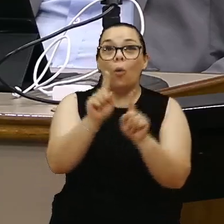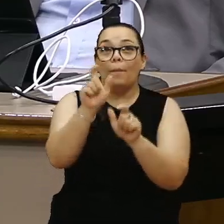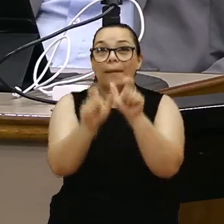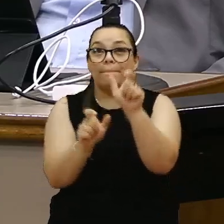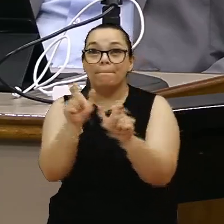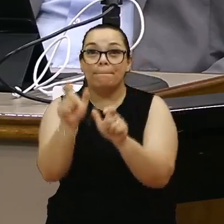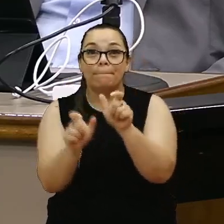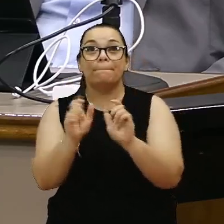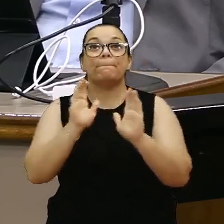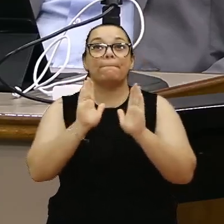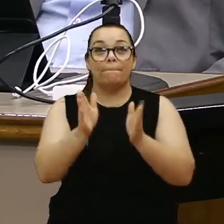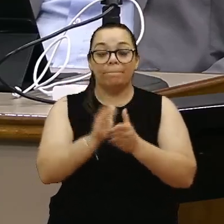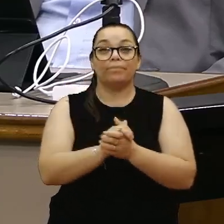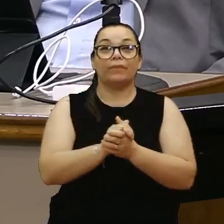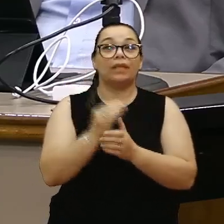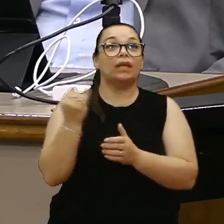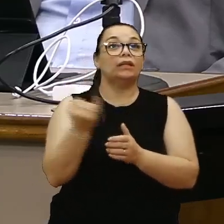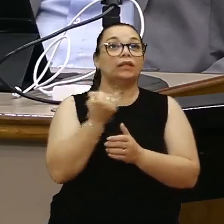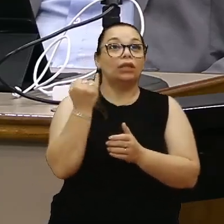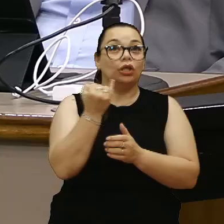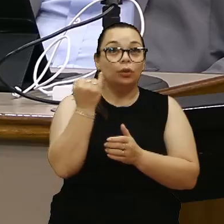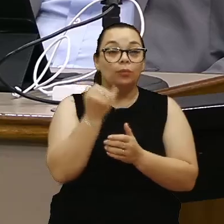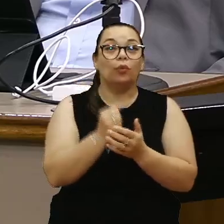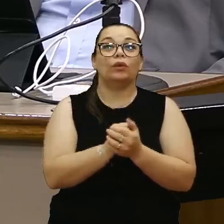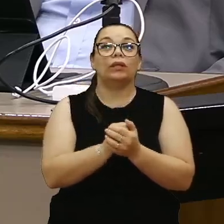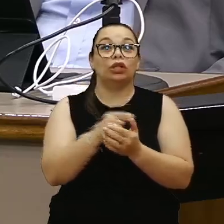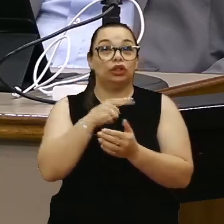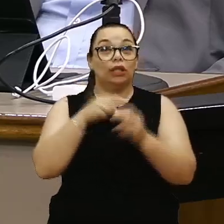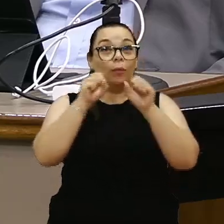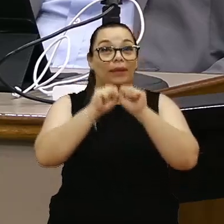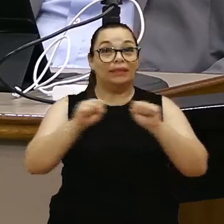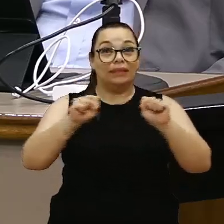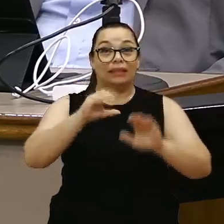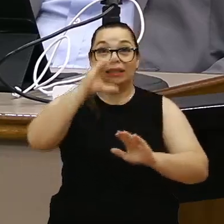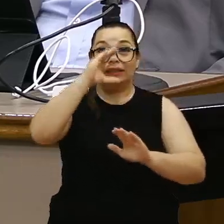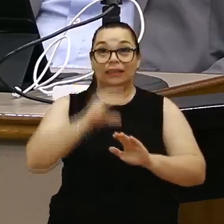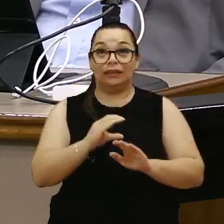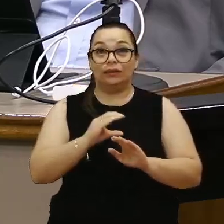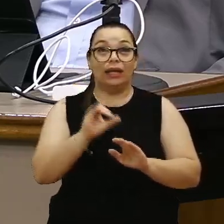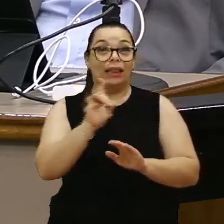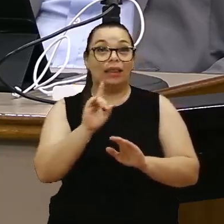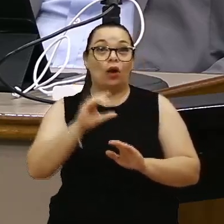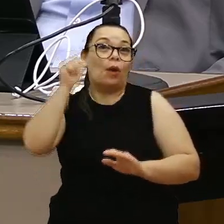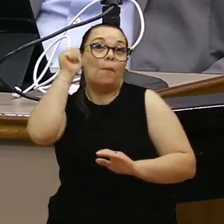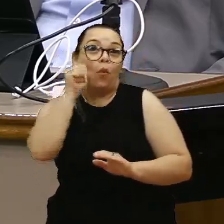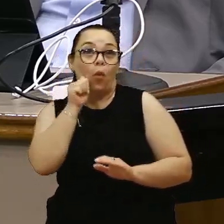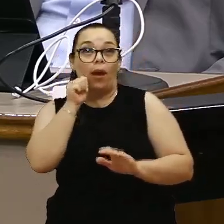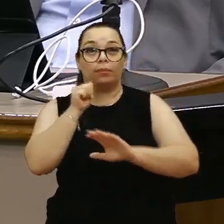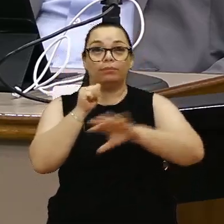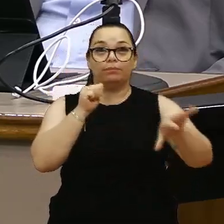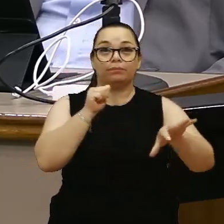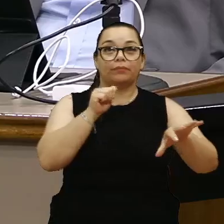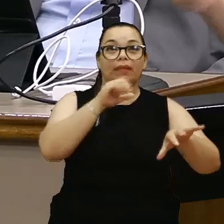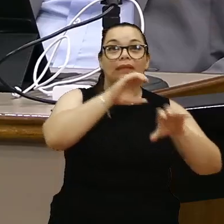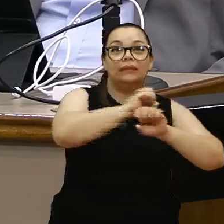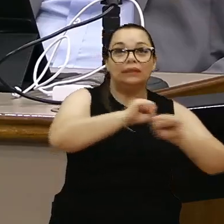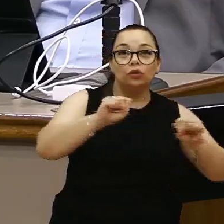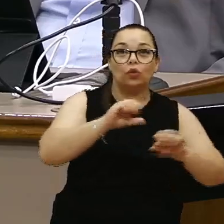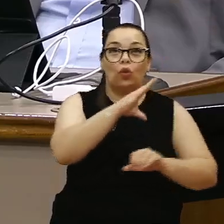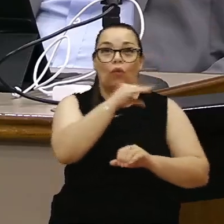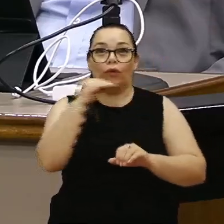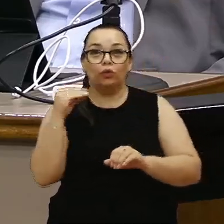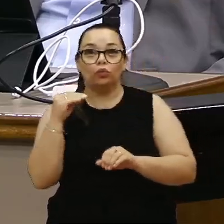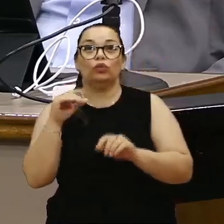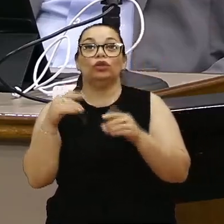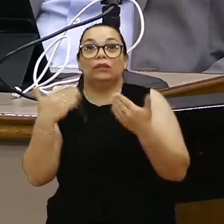pessoas, porque eu acho importante o município ter uma secretaria de cidadania, não uma secretaria da mulher, uma secretaria da juventude e